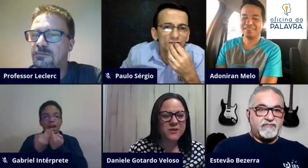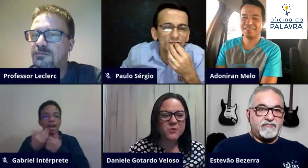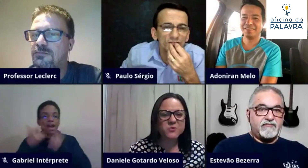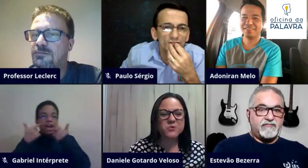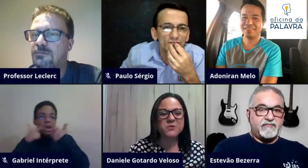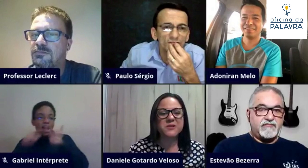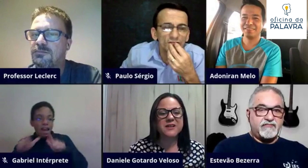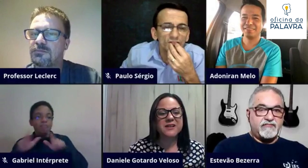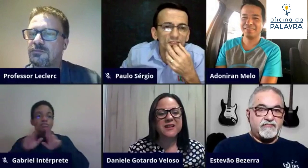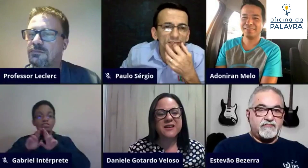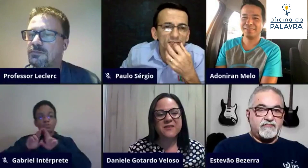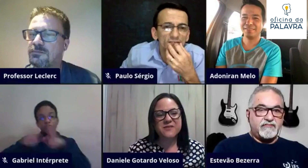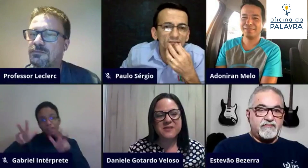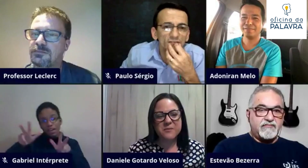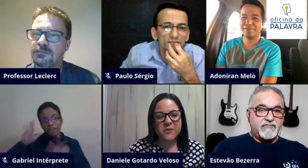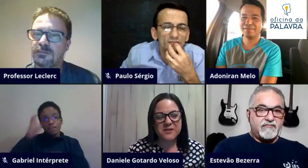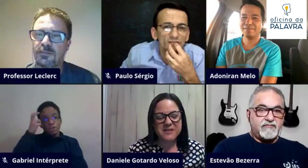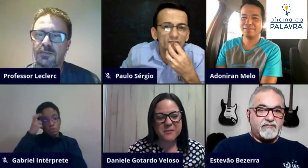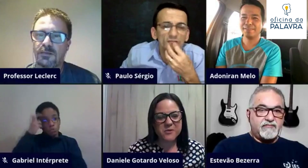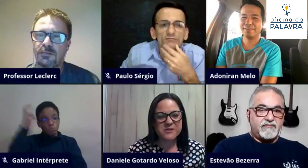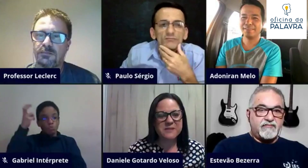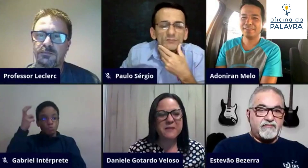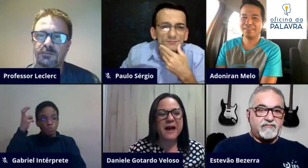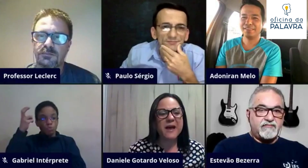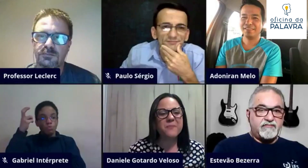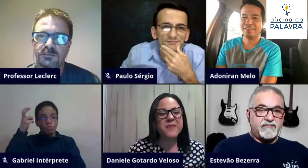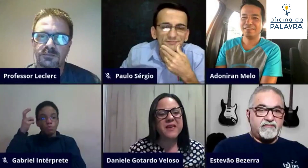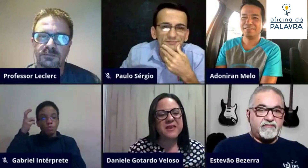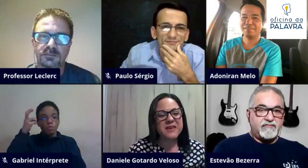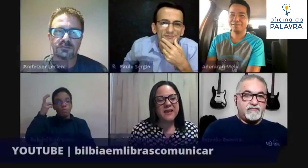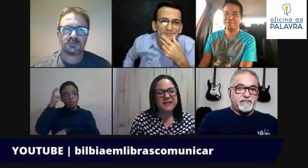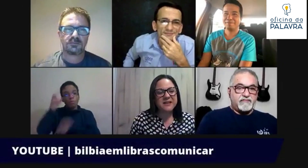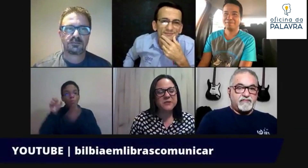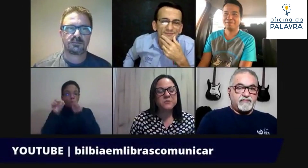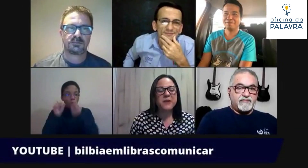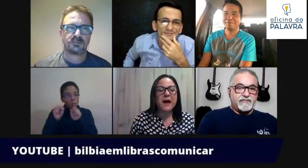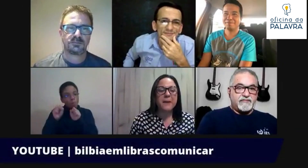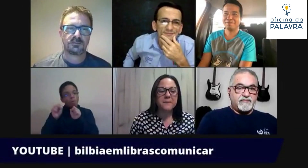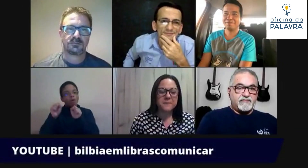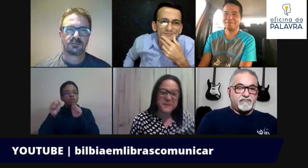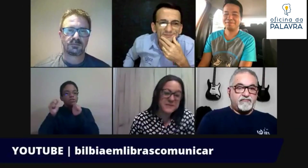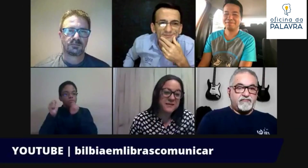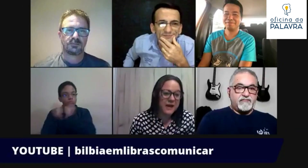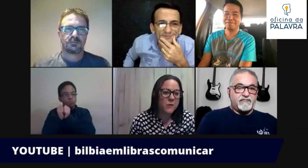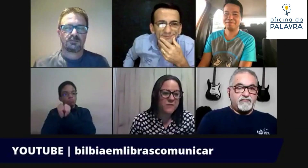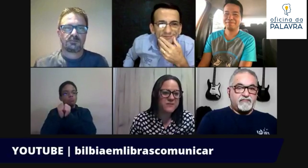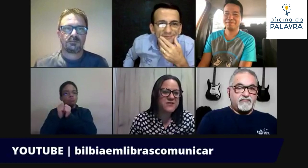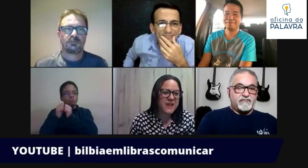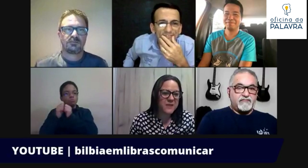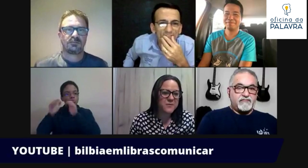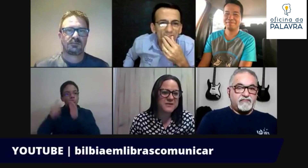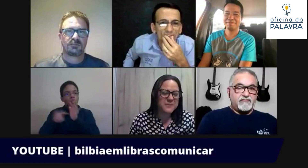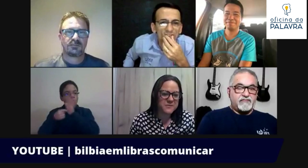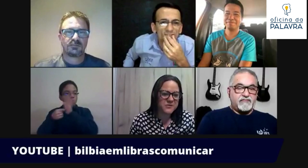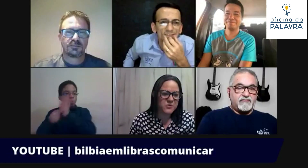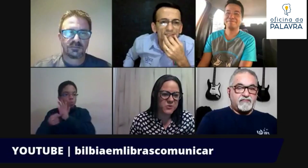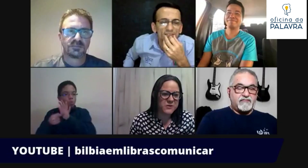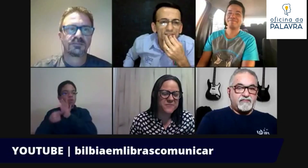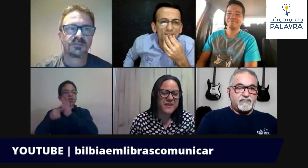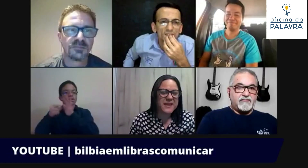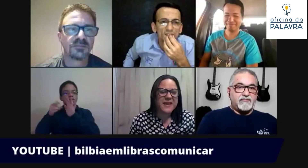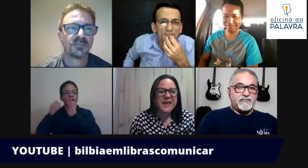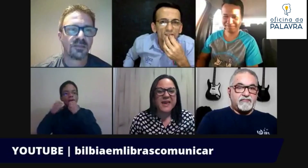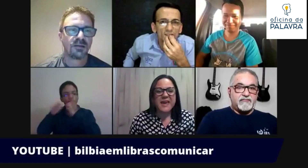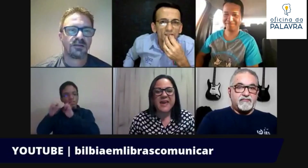uma outra cultura, e que você pode se aproximar e, então, apresentar o evangelho para essa